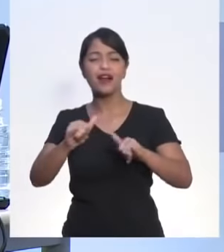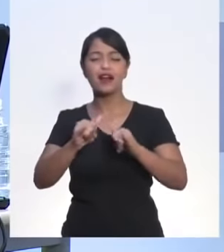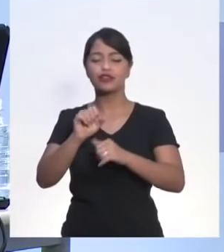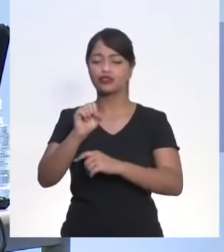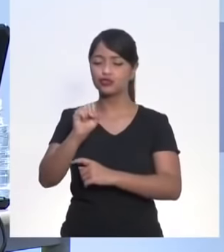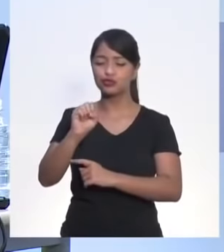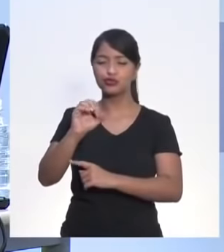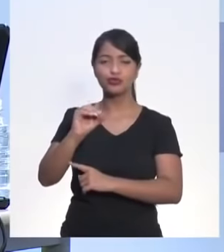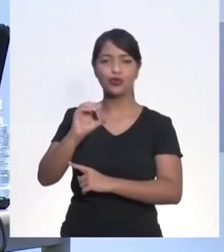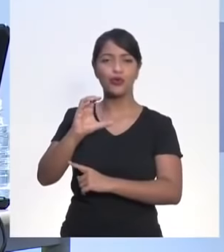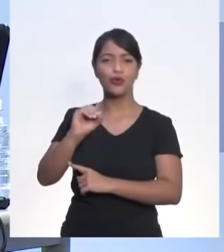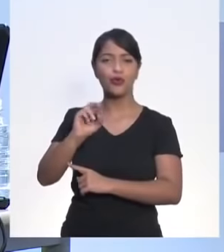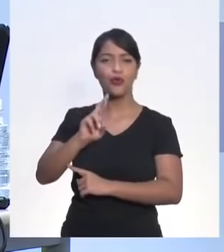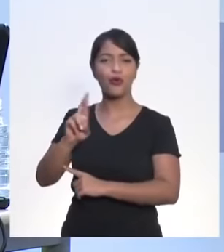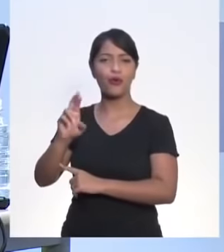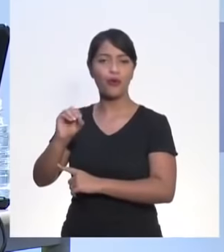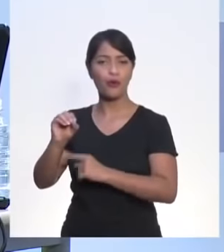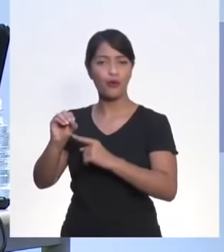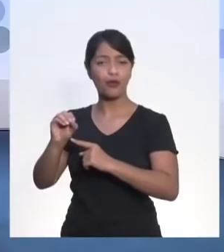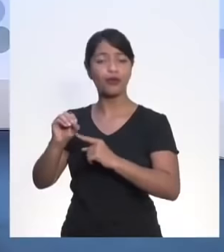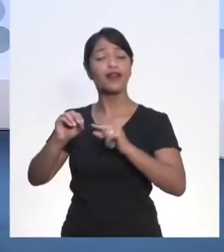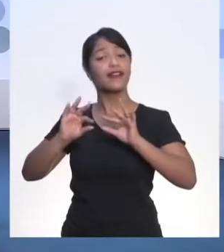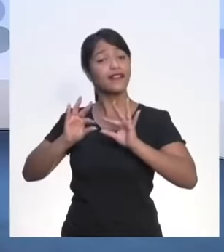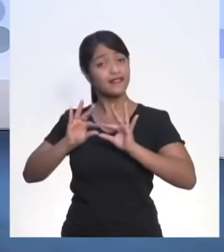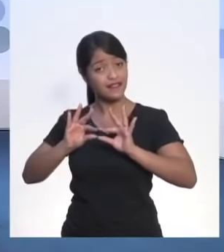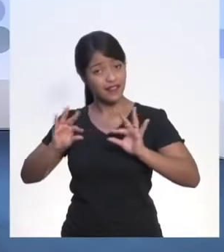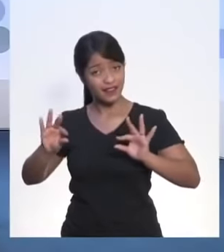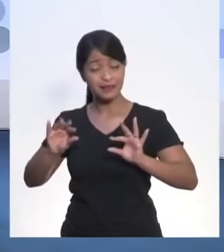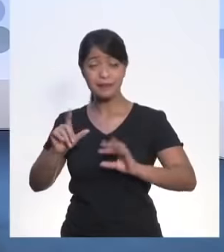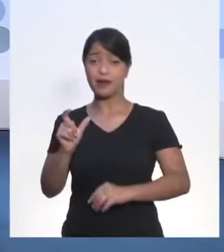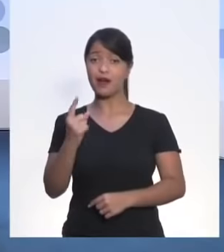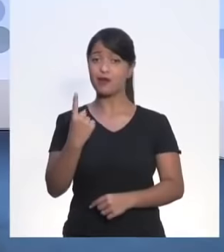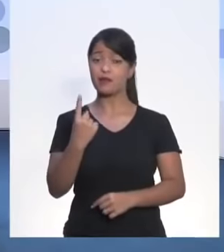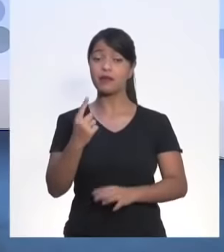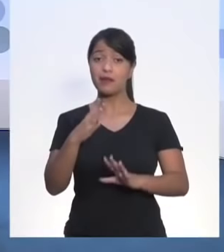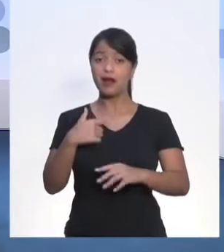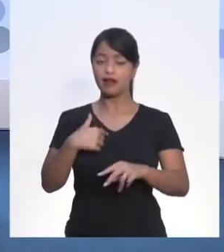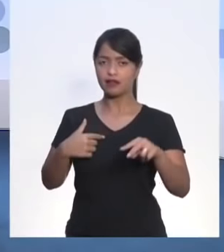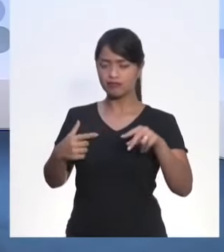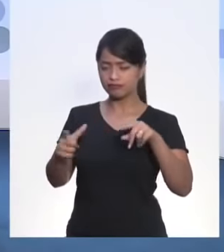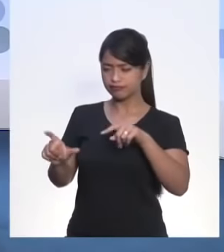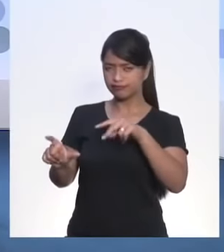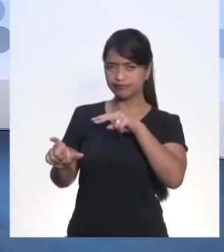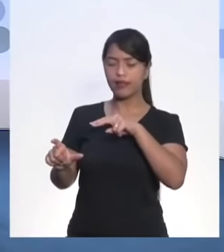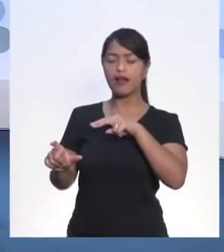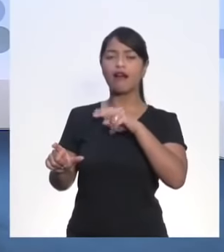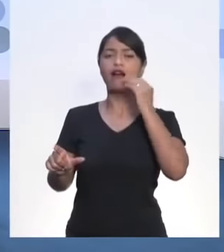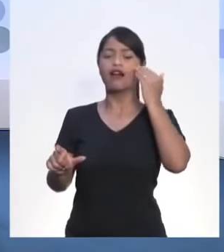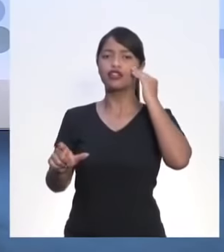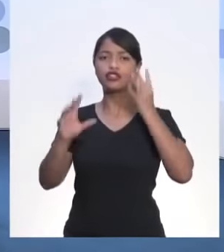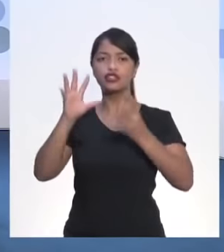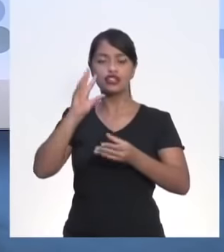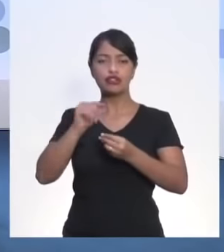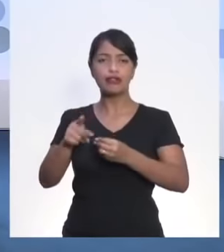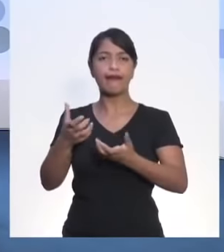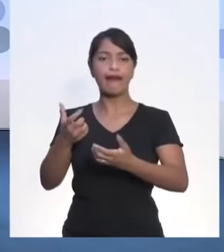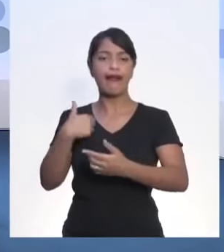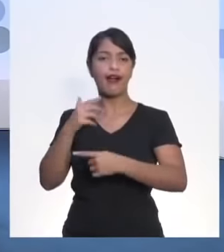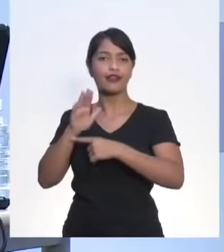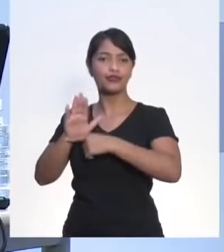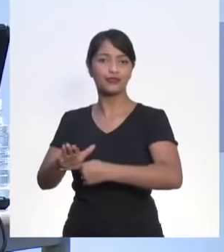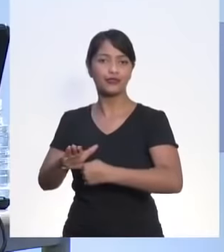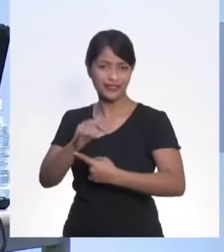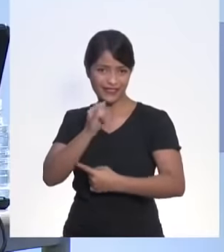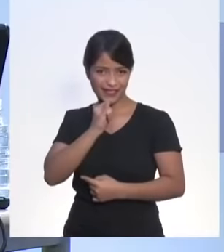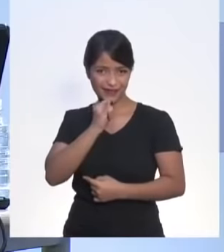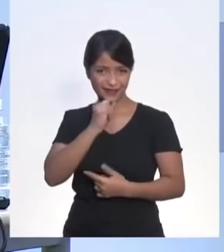frase, e ainda uma frase com uma palavrinha só. Só que tem pleno sentido. Eu entendo que a pessoa está pedindo ajuda. Então, eu preciso